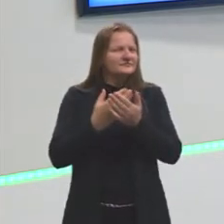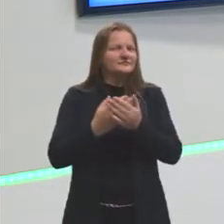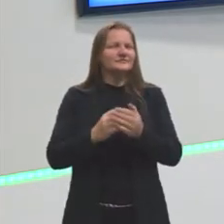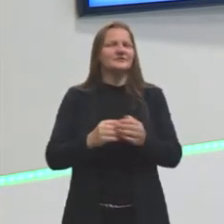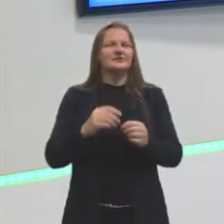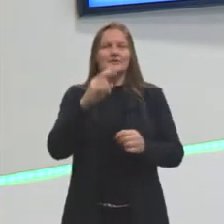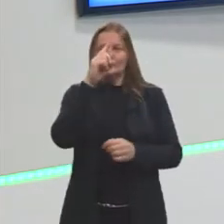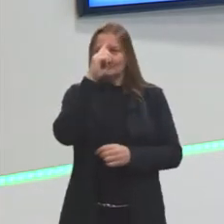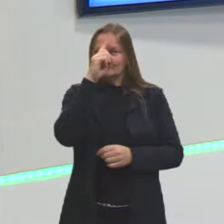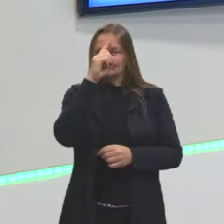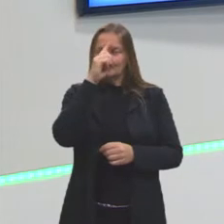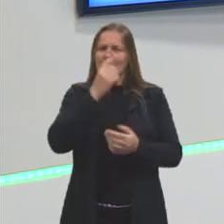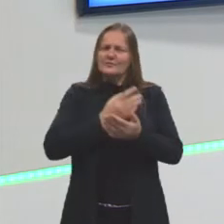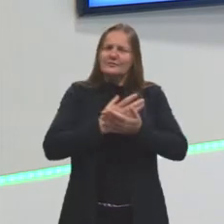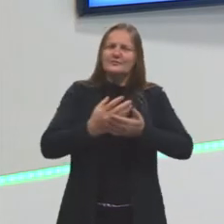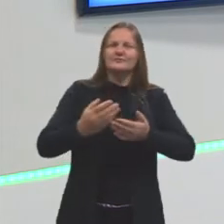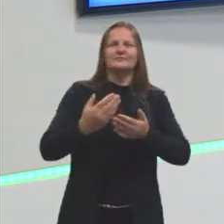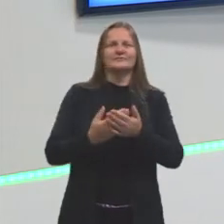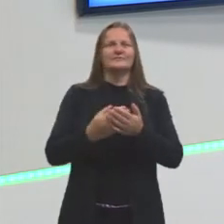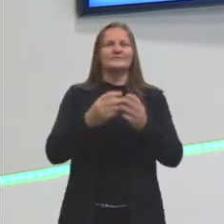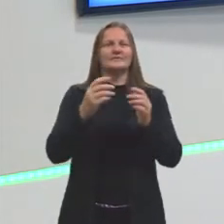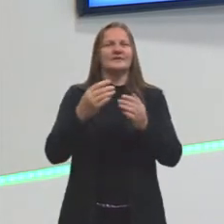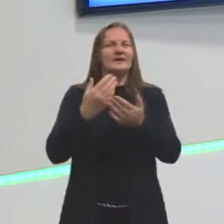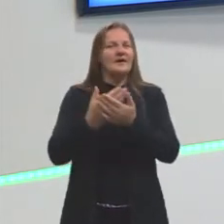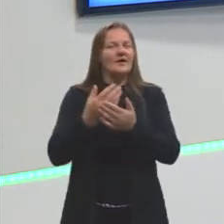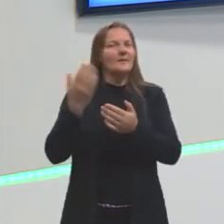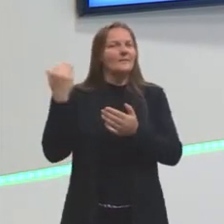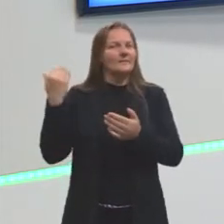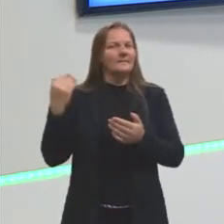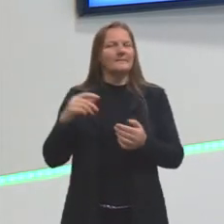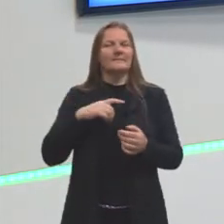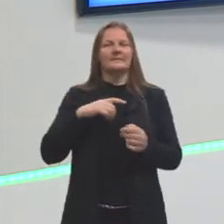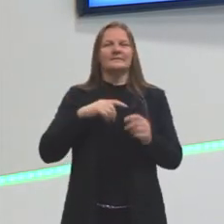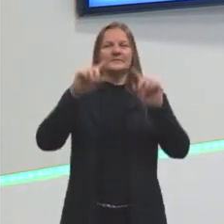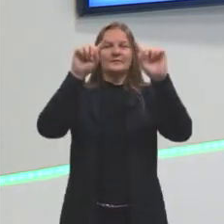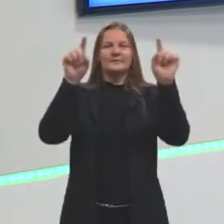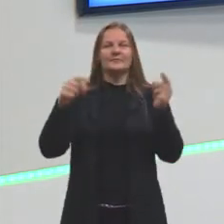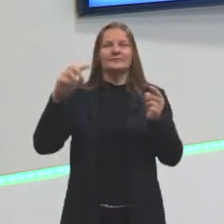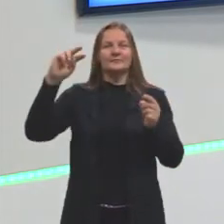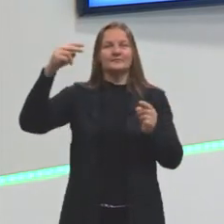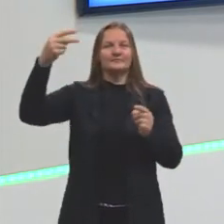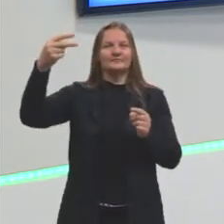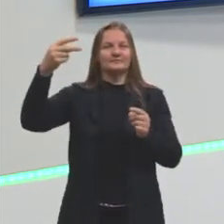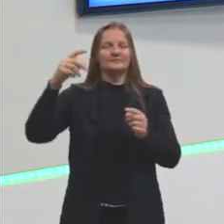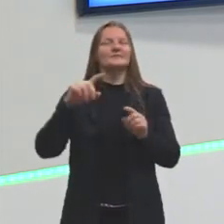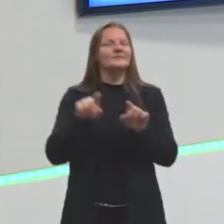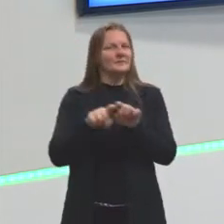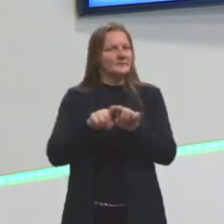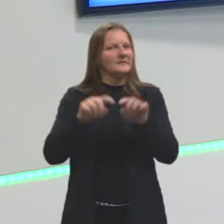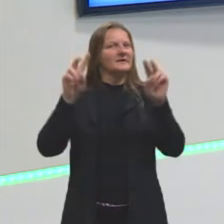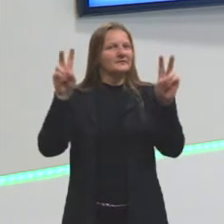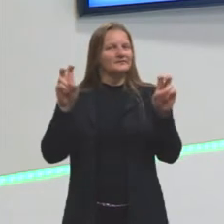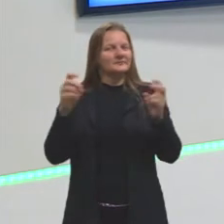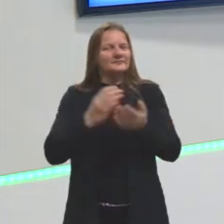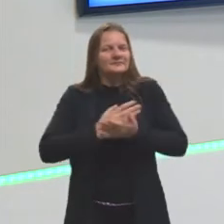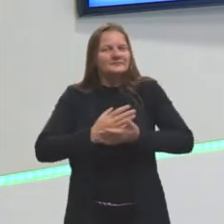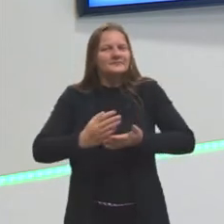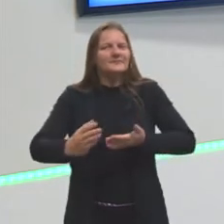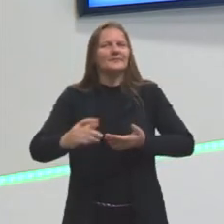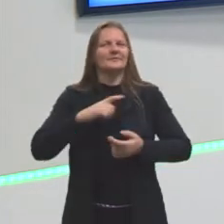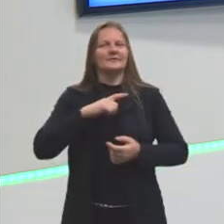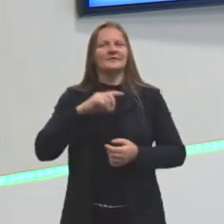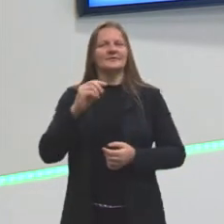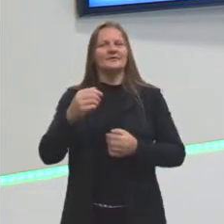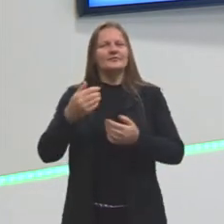o ensino fundamental o tema da aula passada que foi os produtos notáveis também é um tema que a gente começa a ver